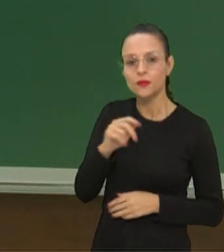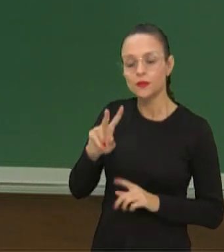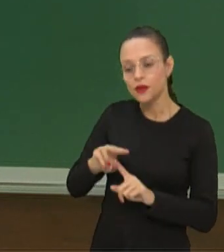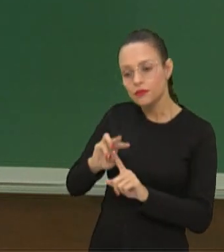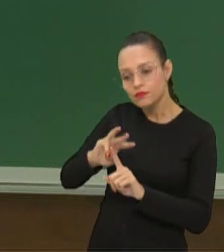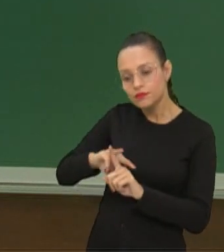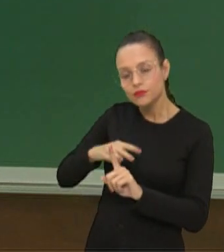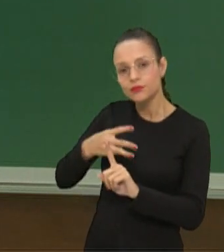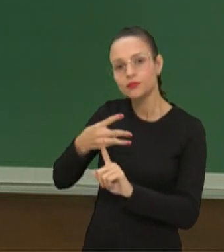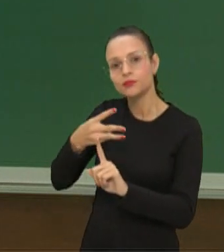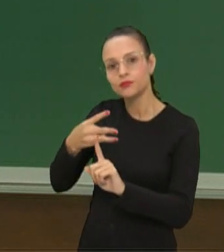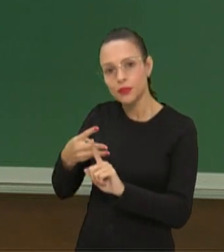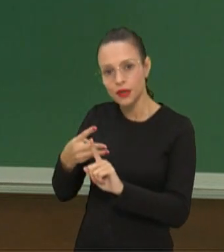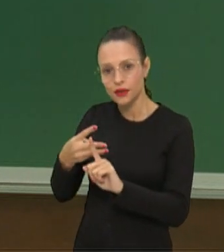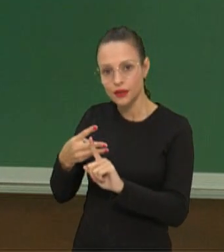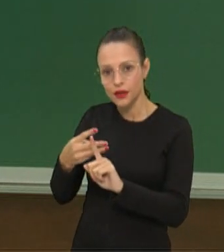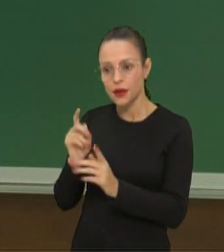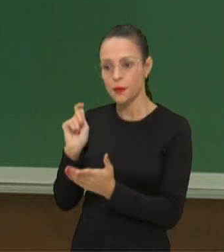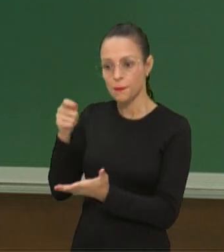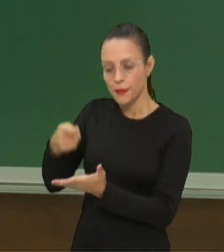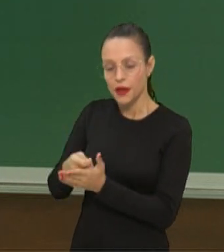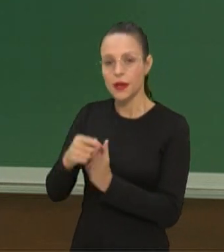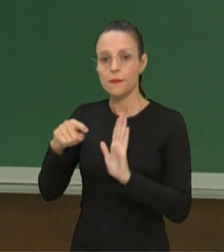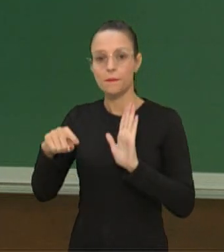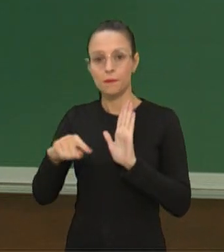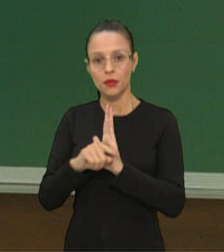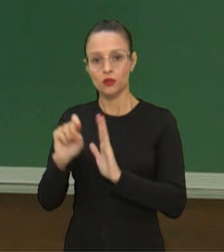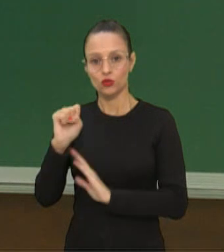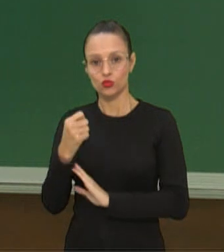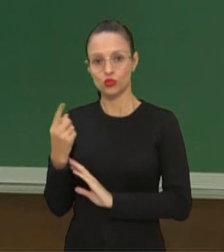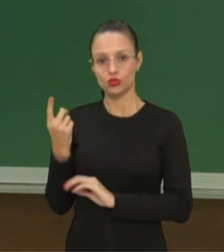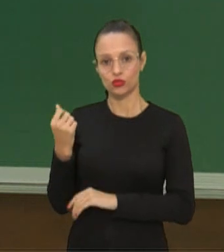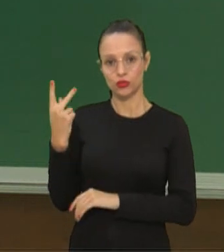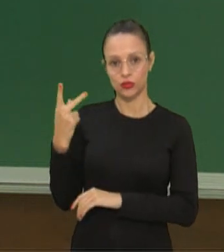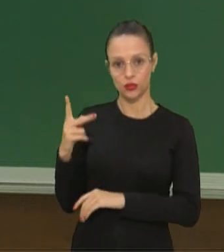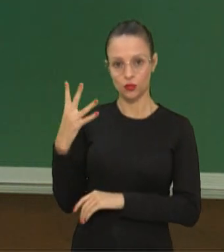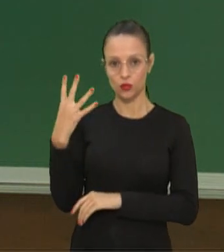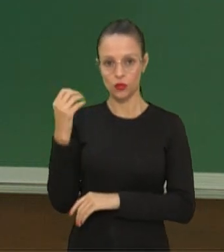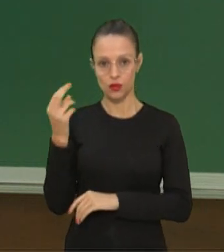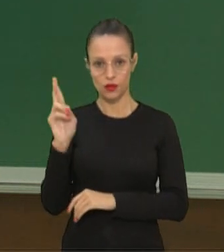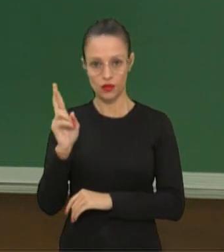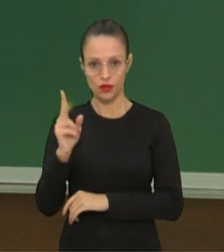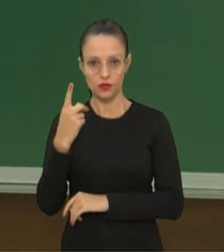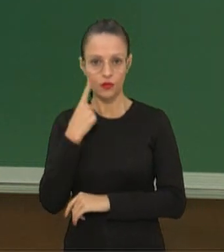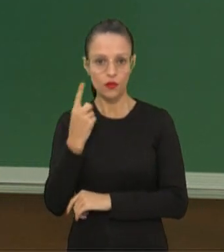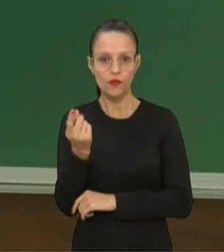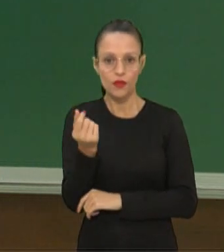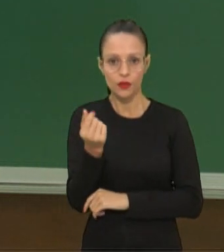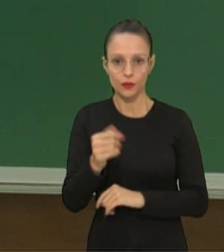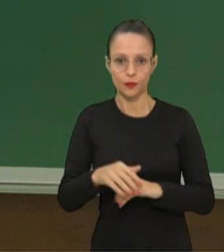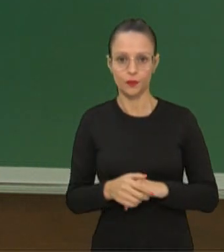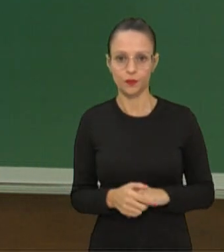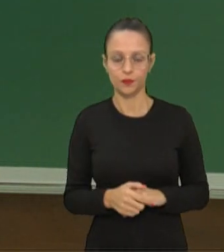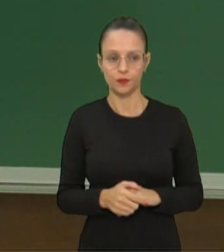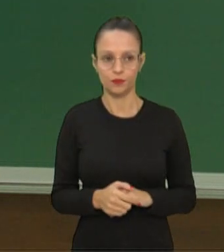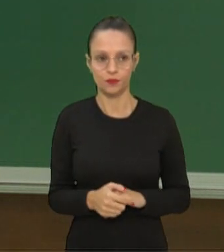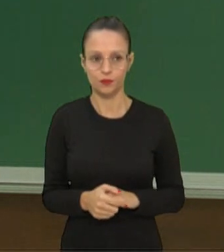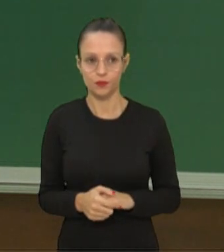mesada e descontar R$8, ele ficará com R$40. Qual é o valor da sua mesada? Dá uma olhada.